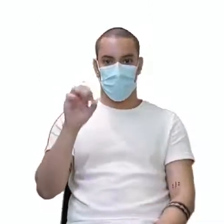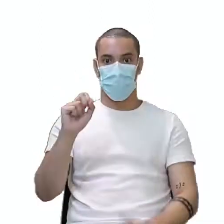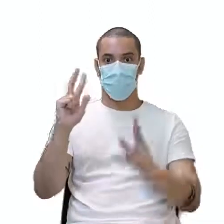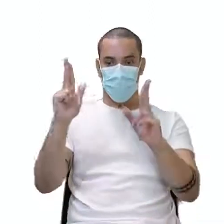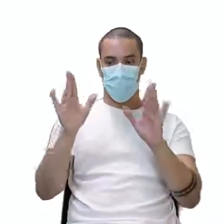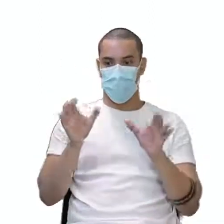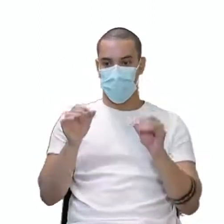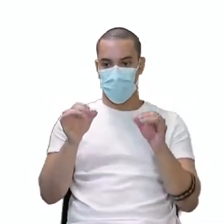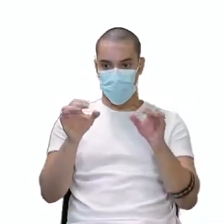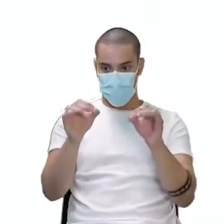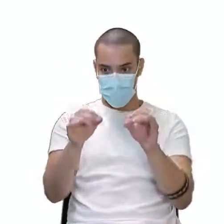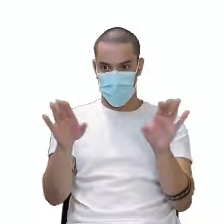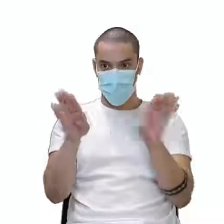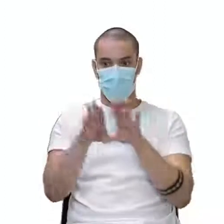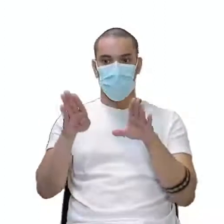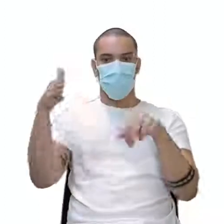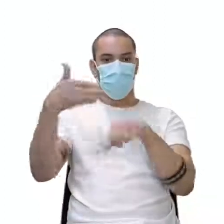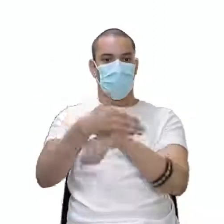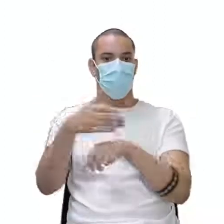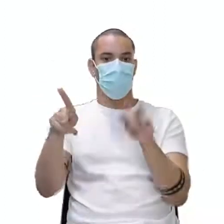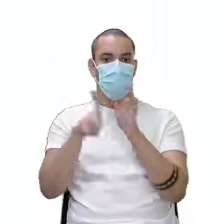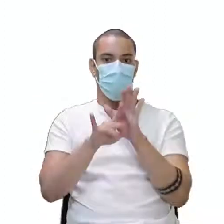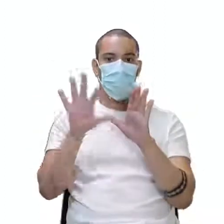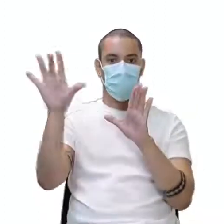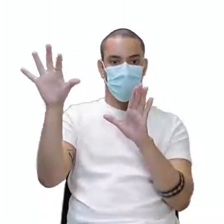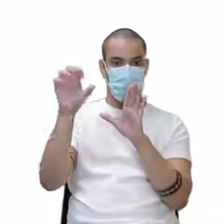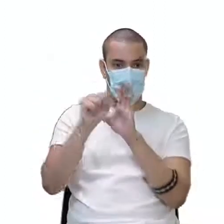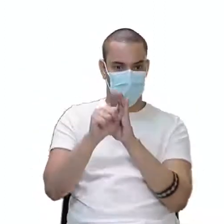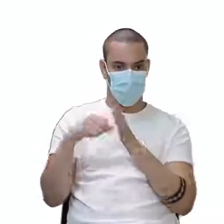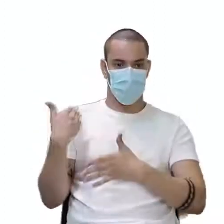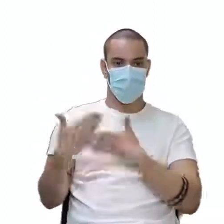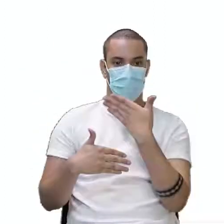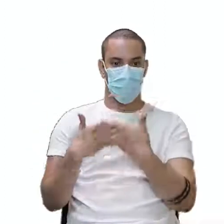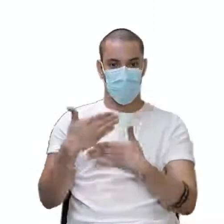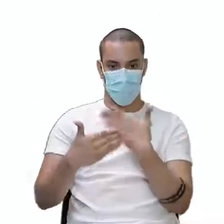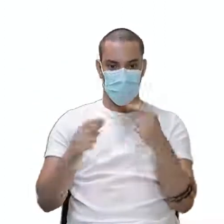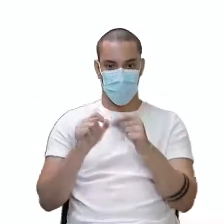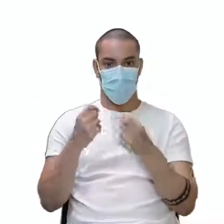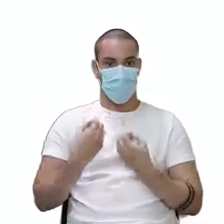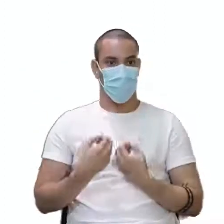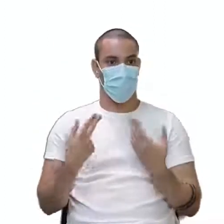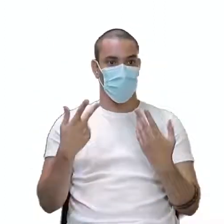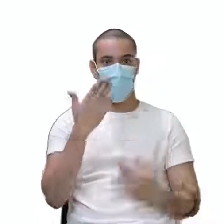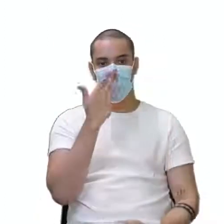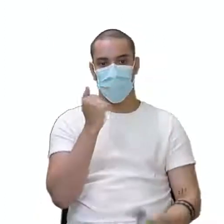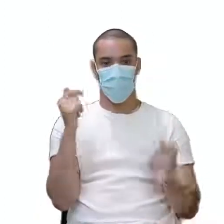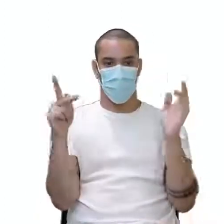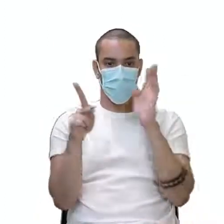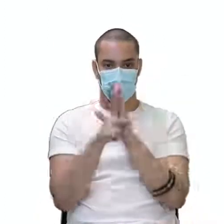bactérias, tá? Participa também da fotossíntese, processo em que as plantas produzem o seu alimento